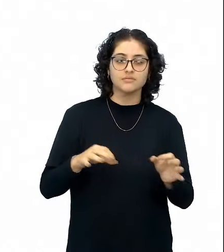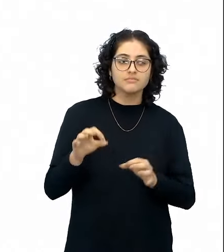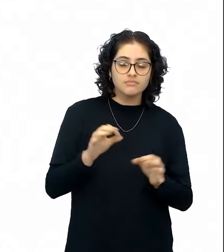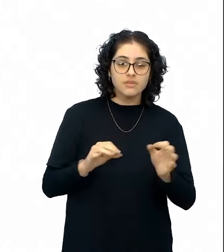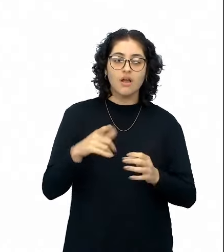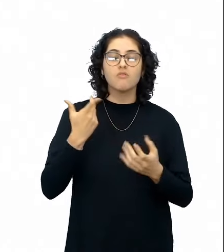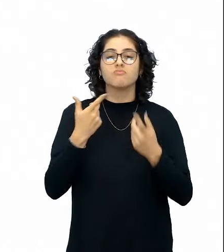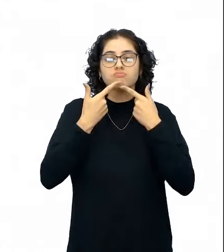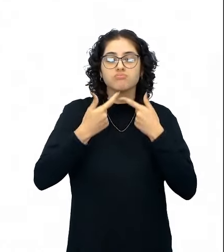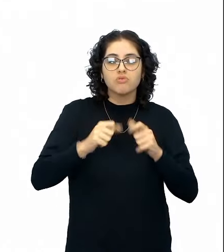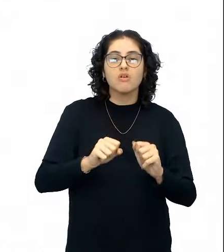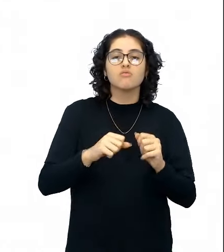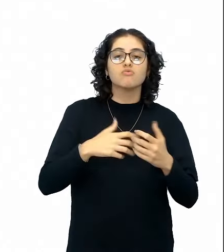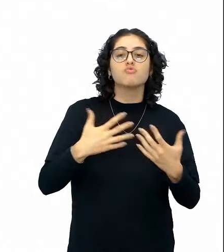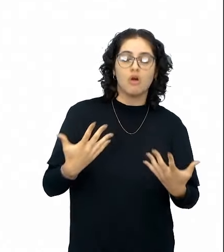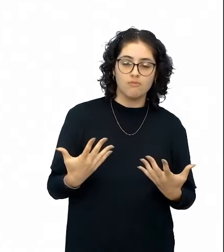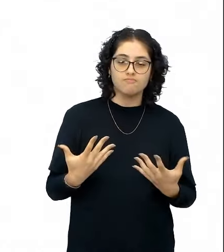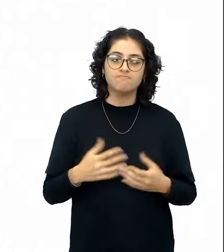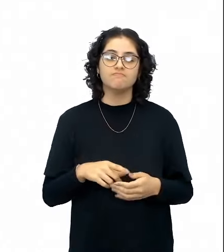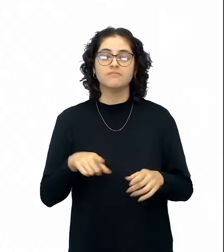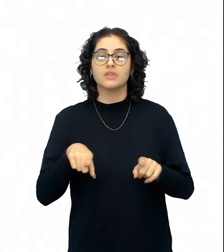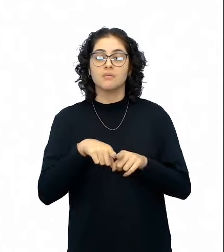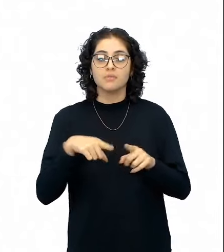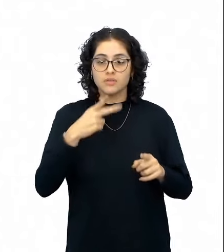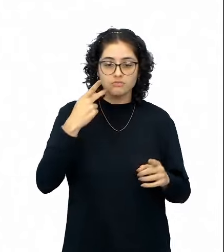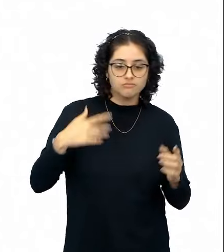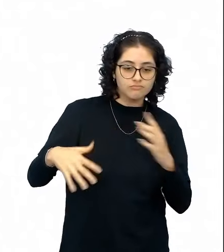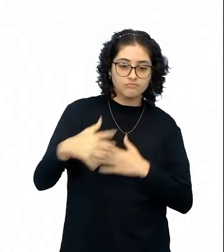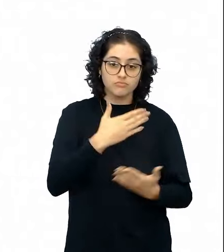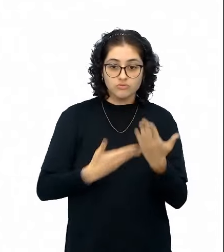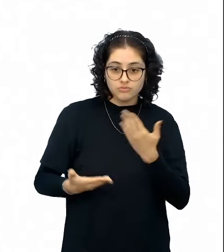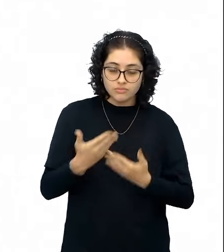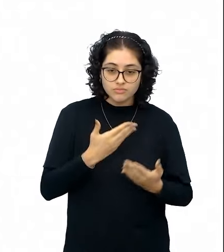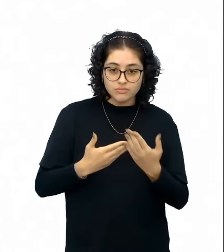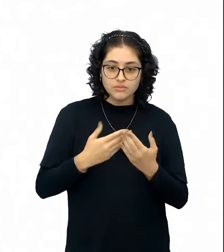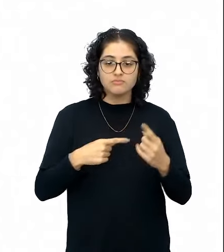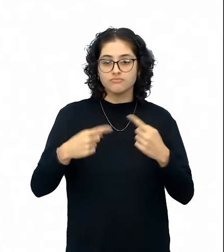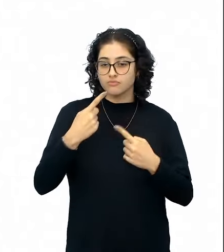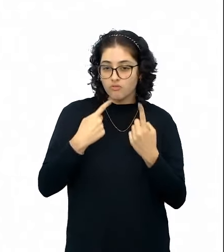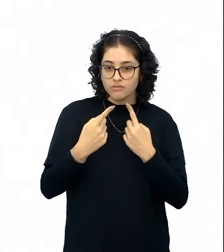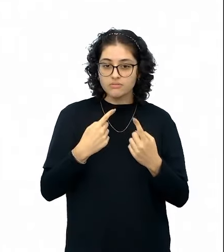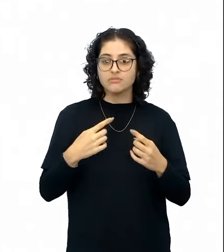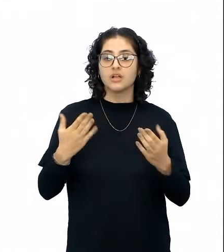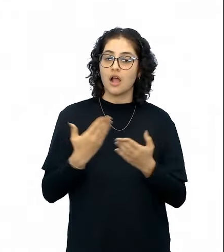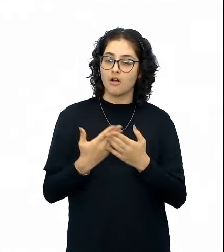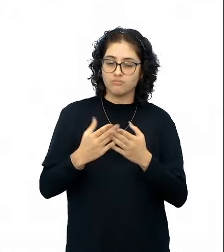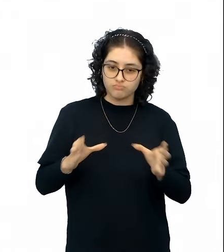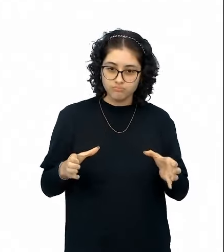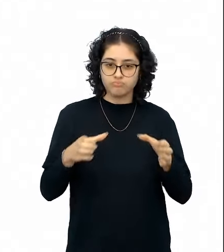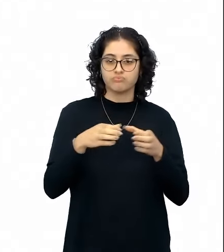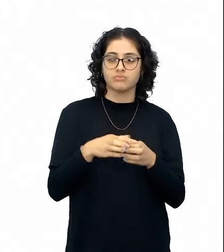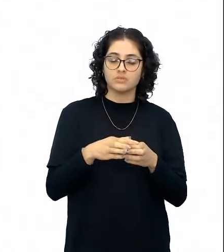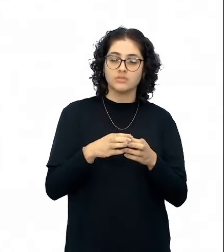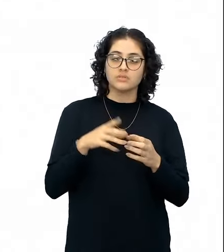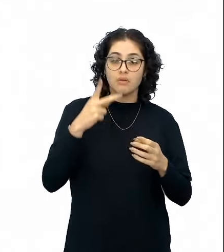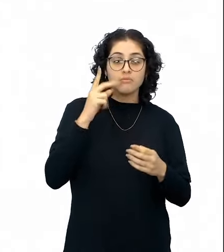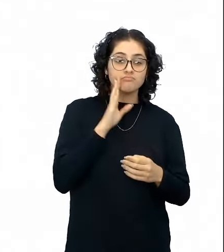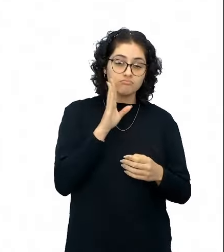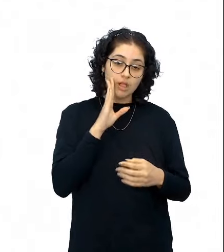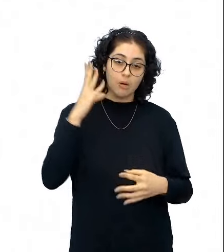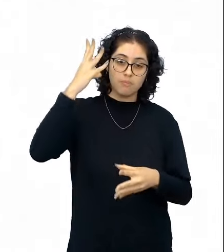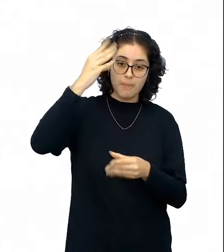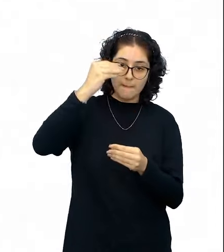linguagem selecionadas pelos estudantes e socialização oral das respostas dadas às atividades desta aula. Então, é uma proposição